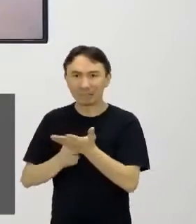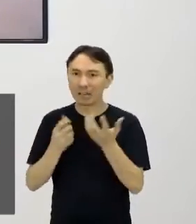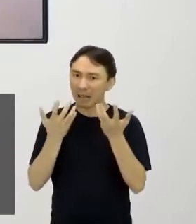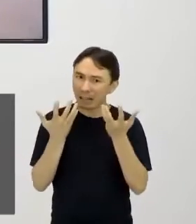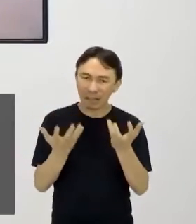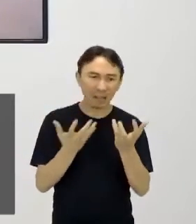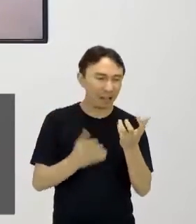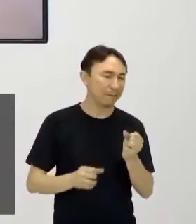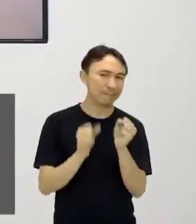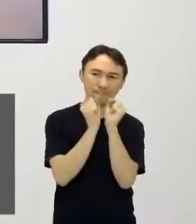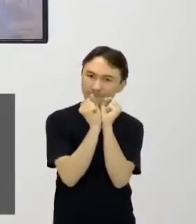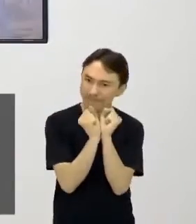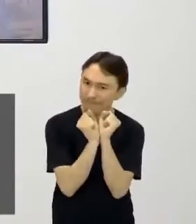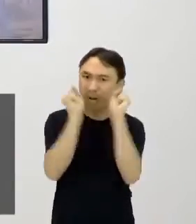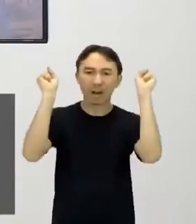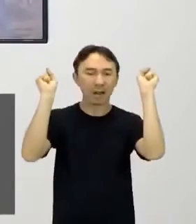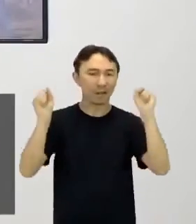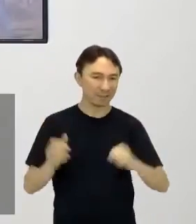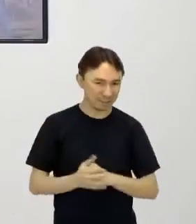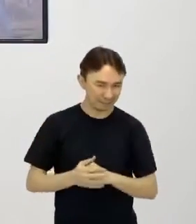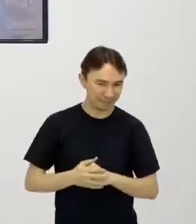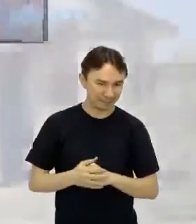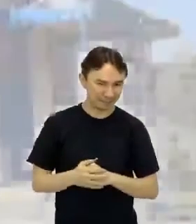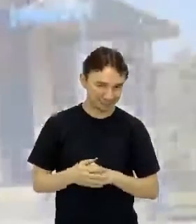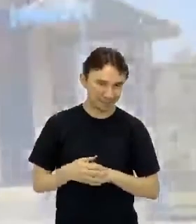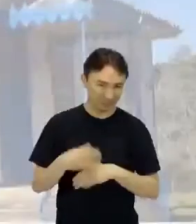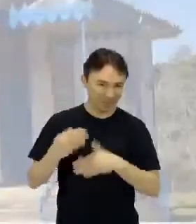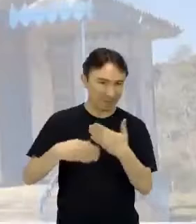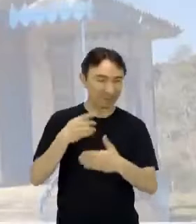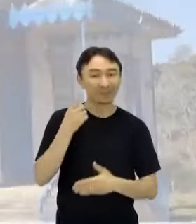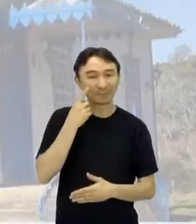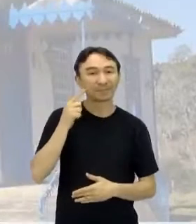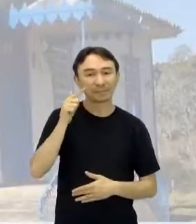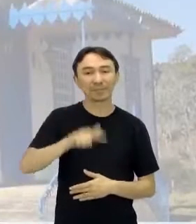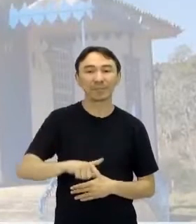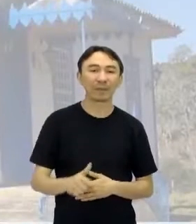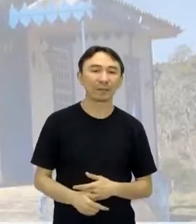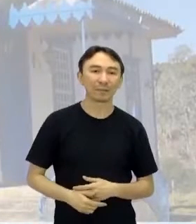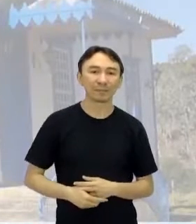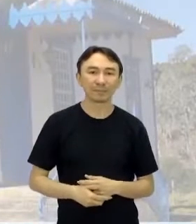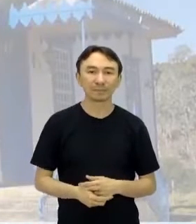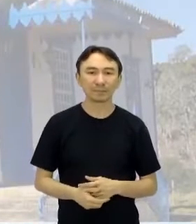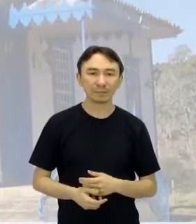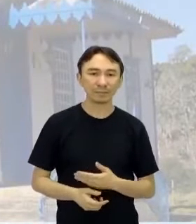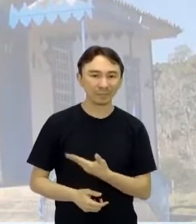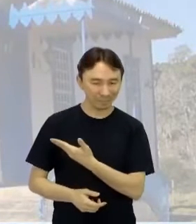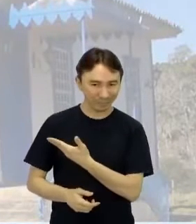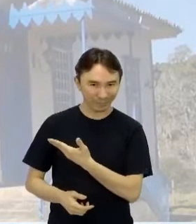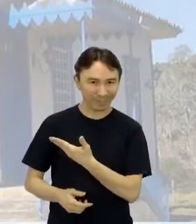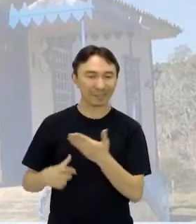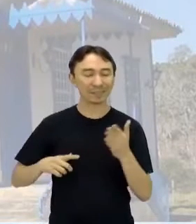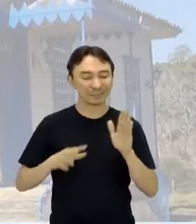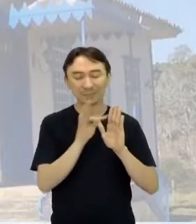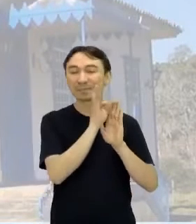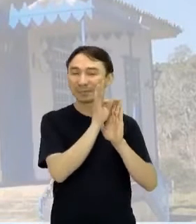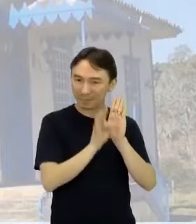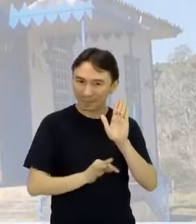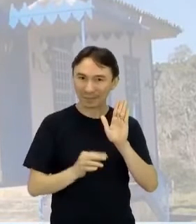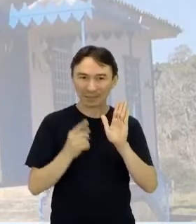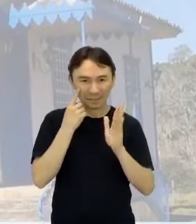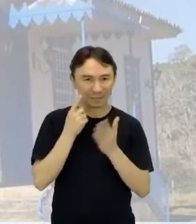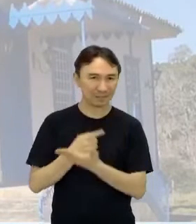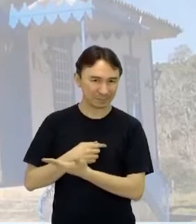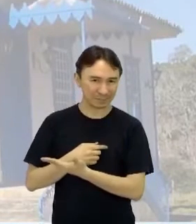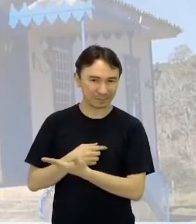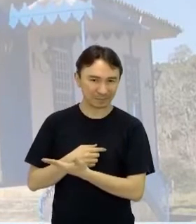falar muito sobre a questão da escravidão. E aí, dá uma olhadinha na tela. Aqui a gente tem um texto, então, a revolta de Carrancas ou o levante